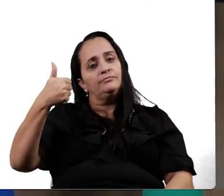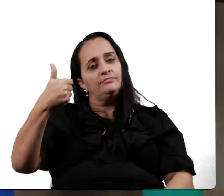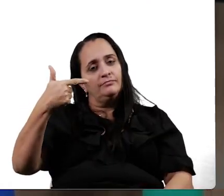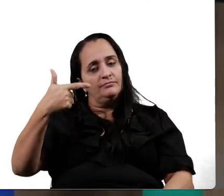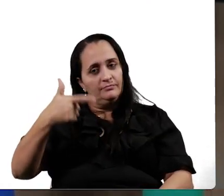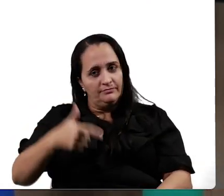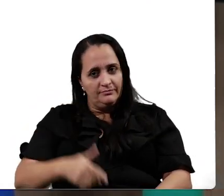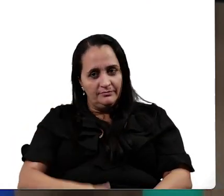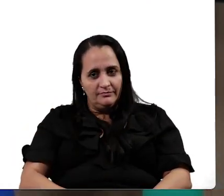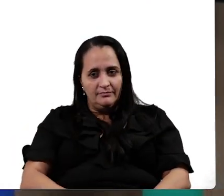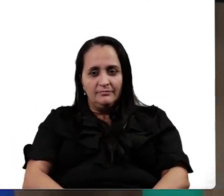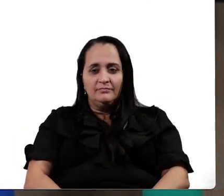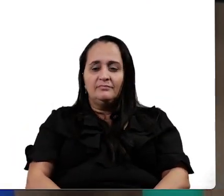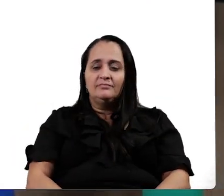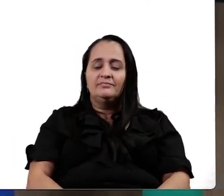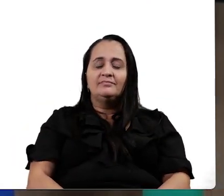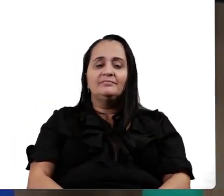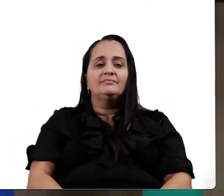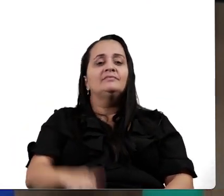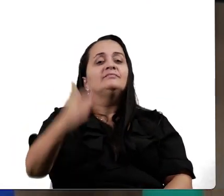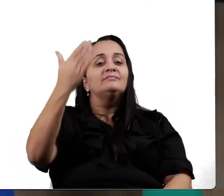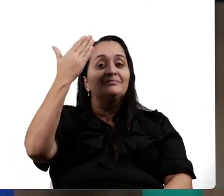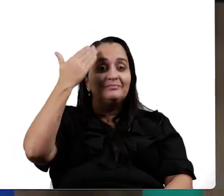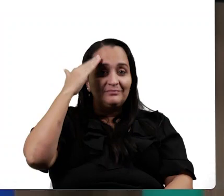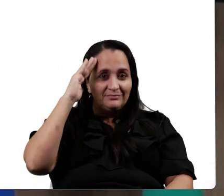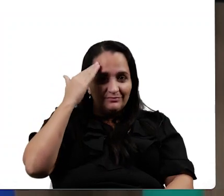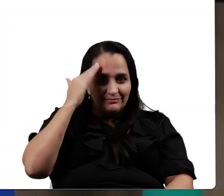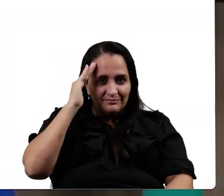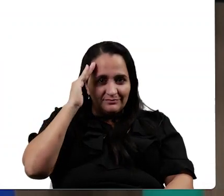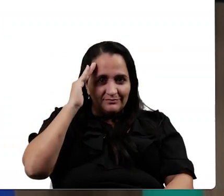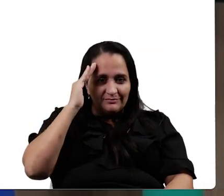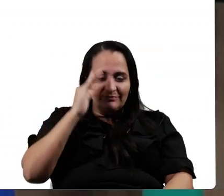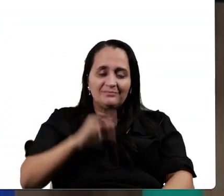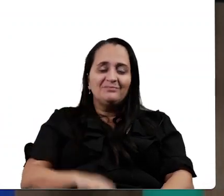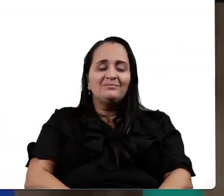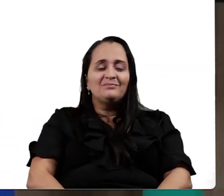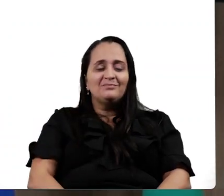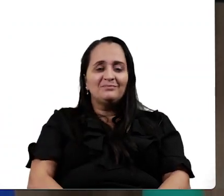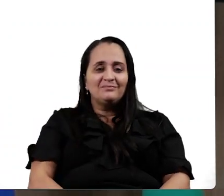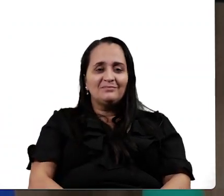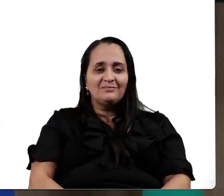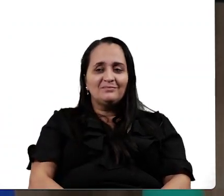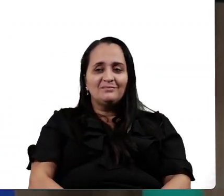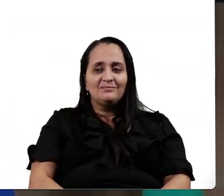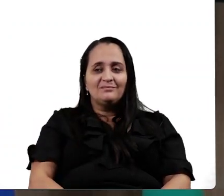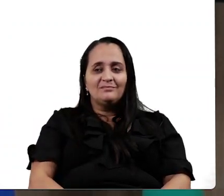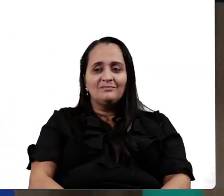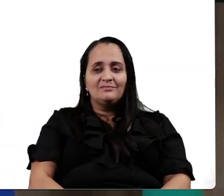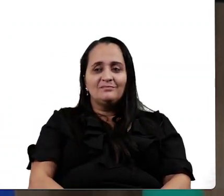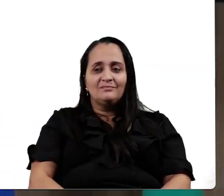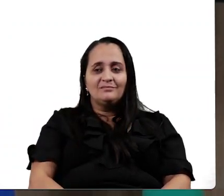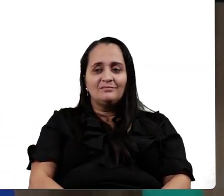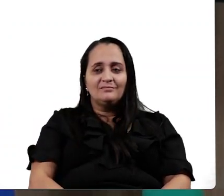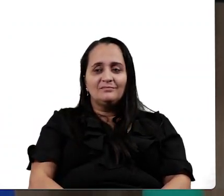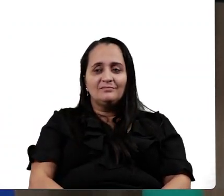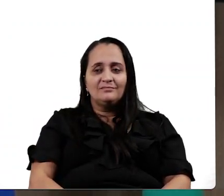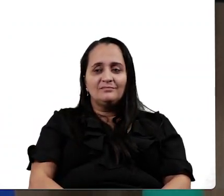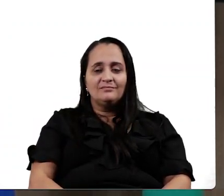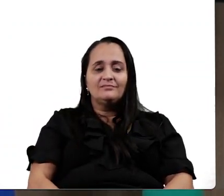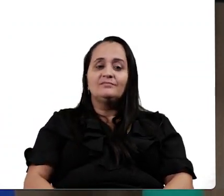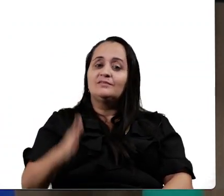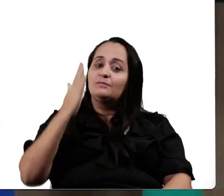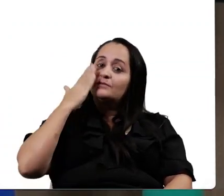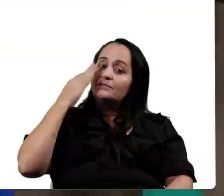12 gerações entenderam até aí gente vamos ver se nós